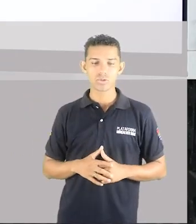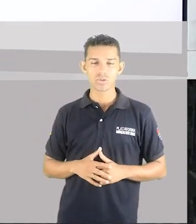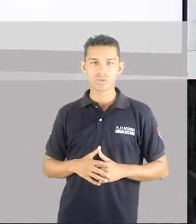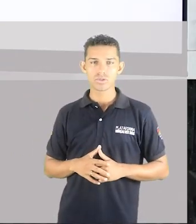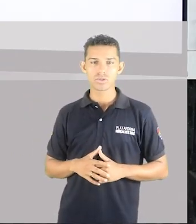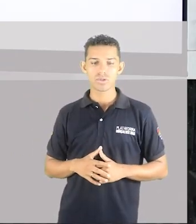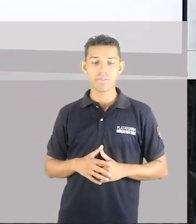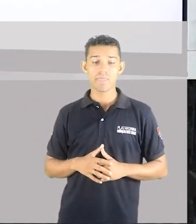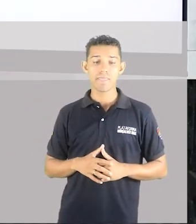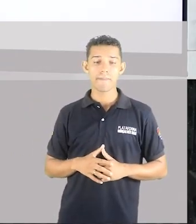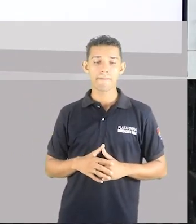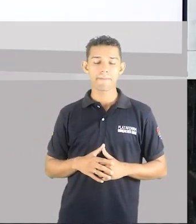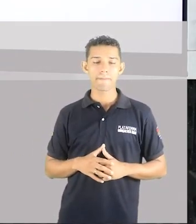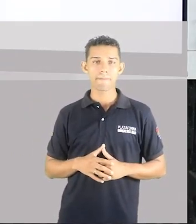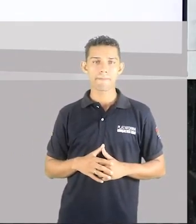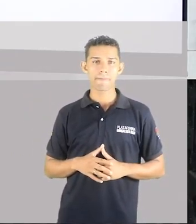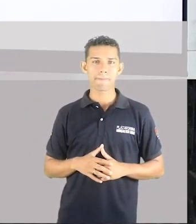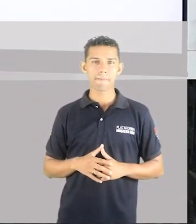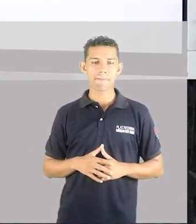cloreto de sódio mais bromo.